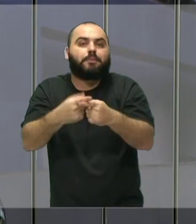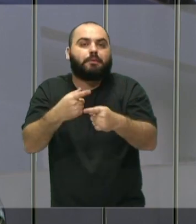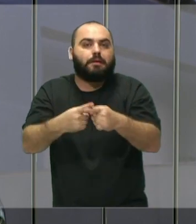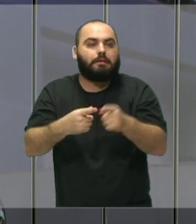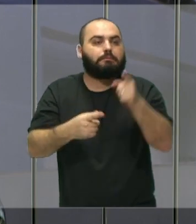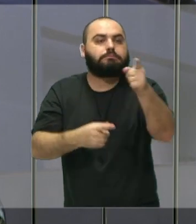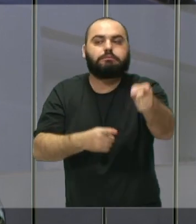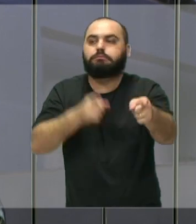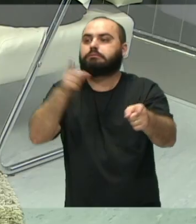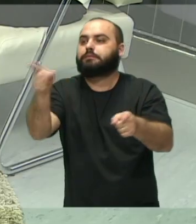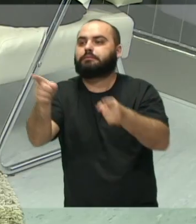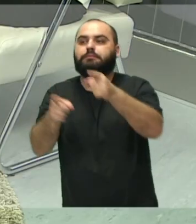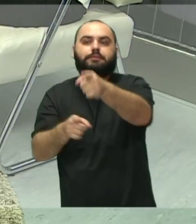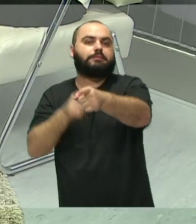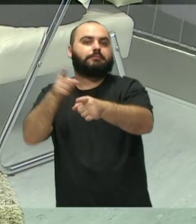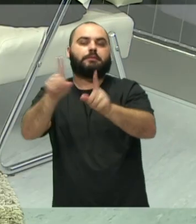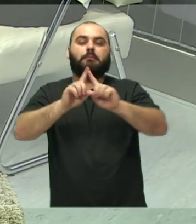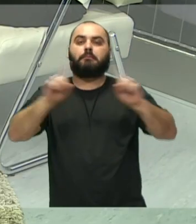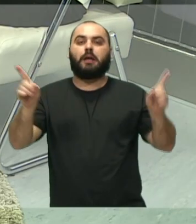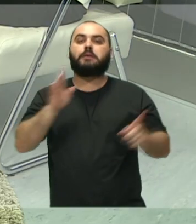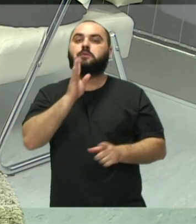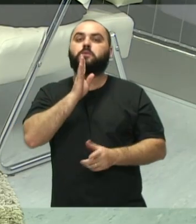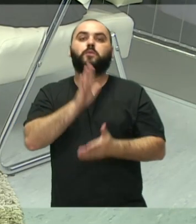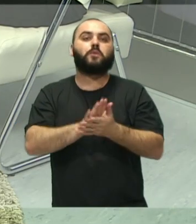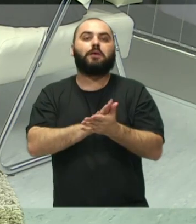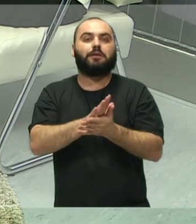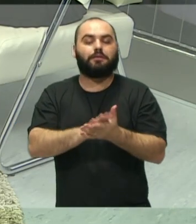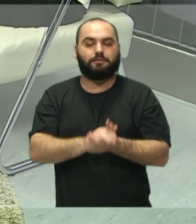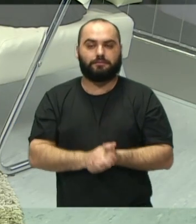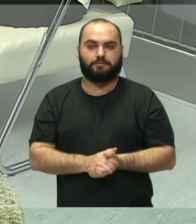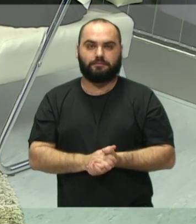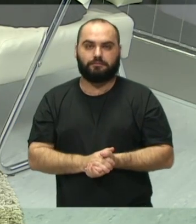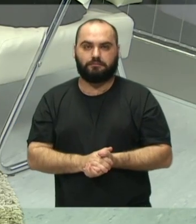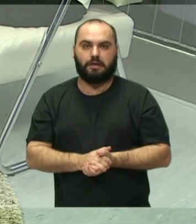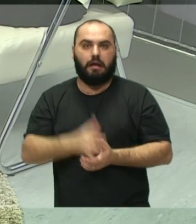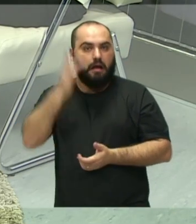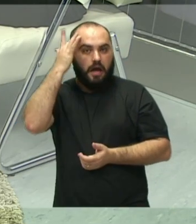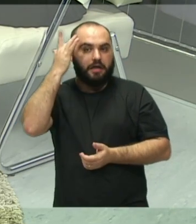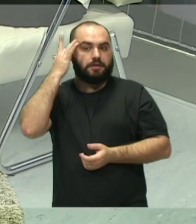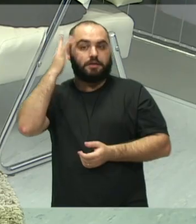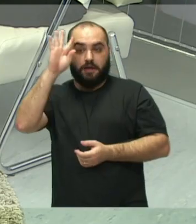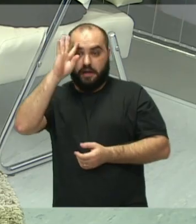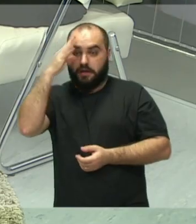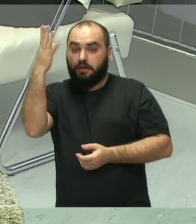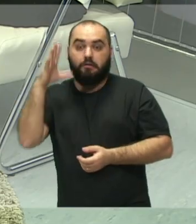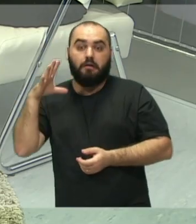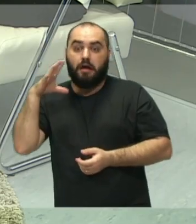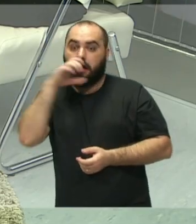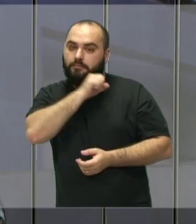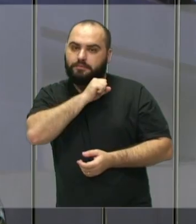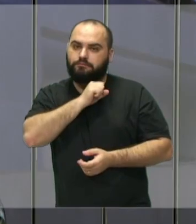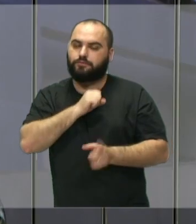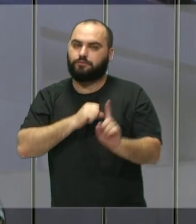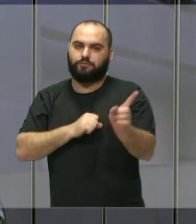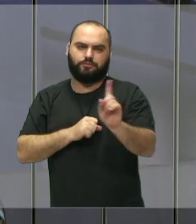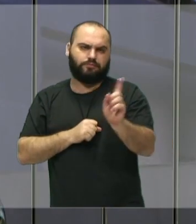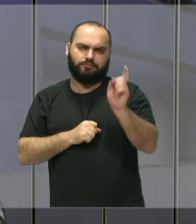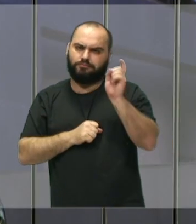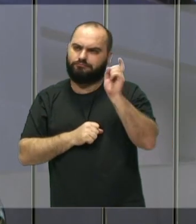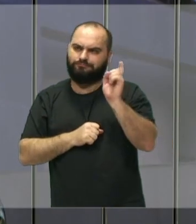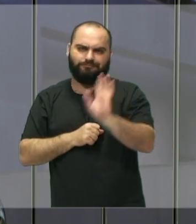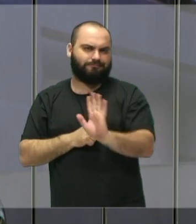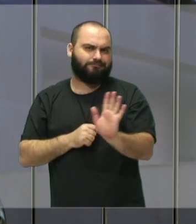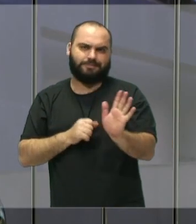dedo sem ter conhecimento do outro lado. Então, acha que tem que resolver tudo muito rápido e não se resolve. Não se resolve. E as pessoas aqui